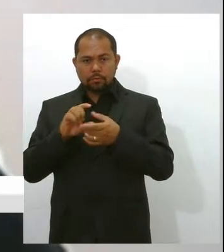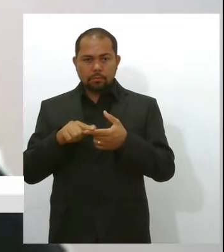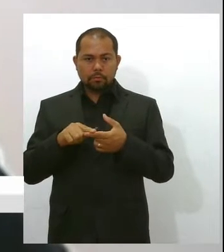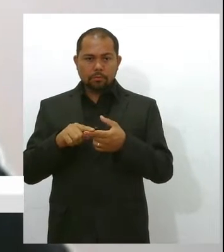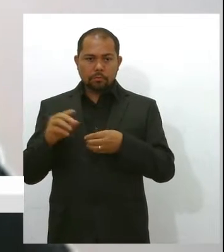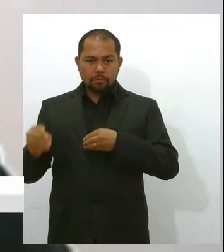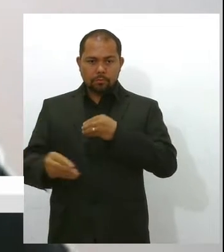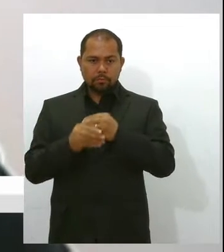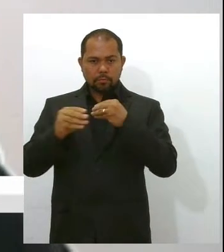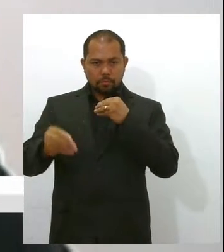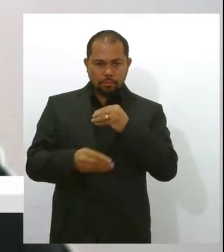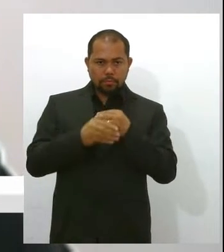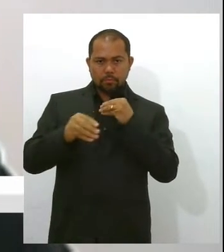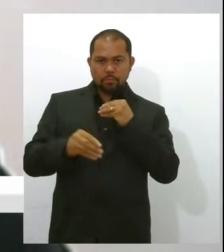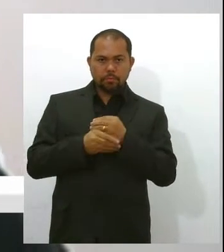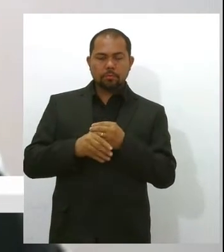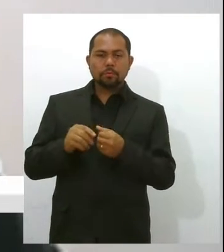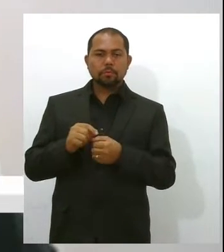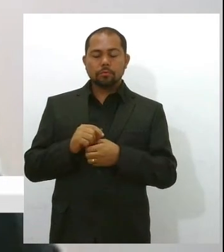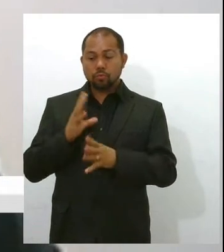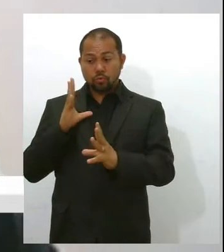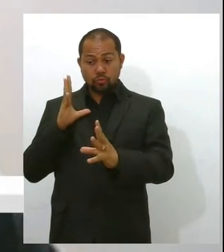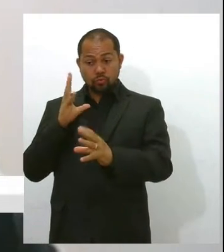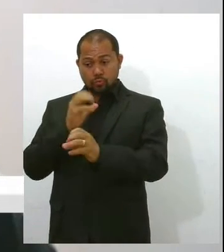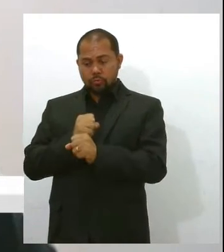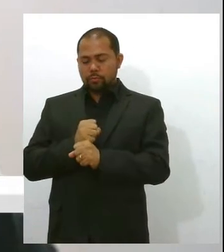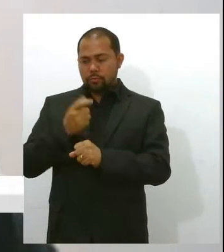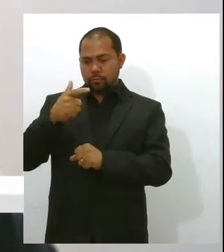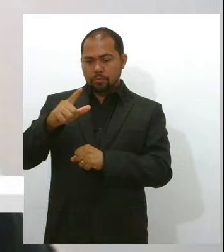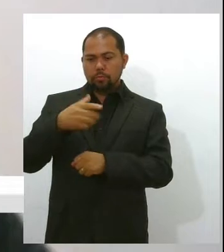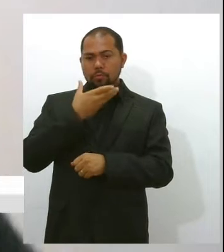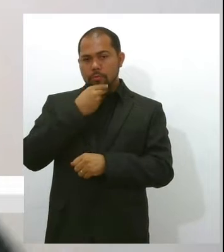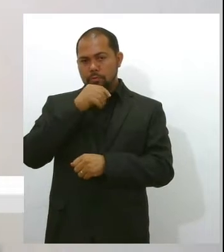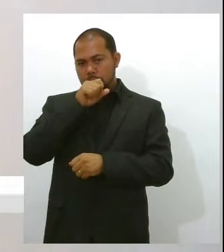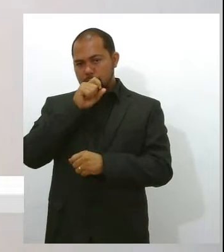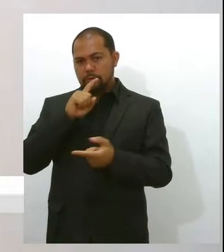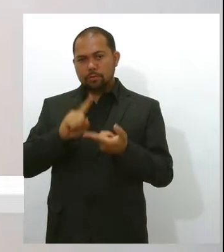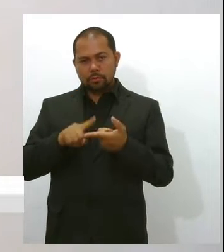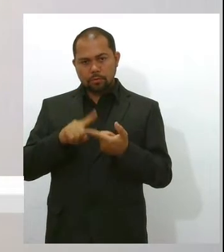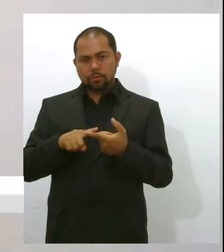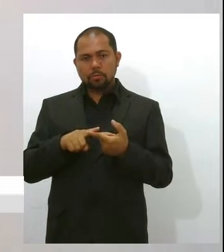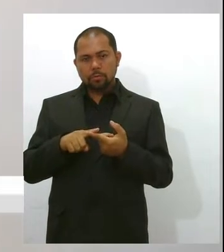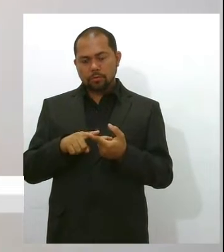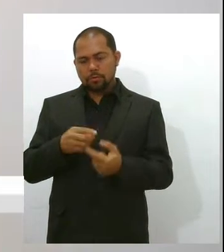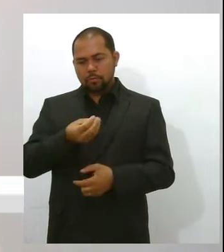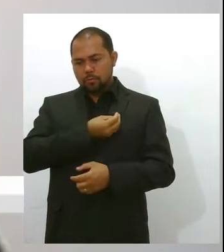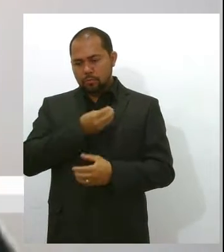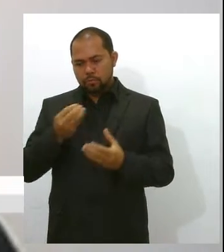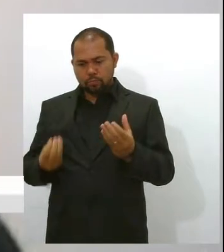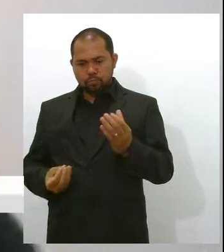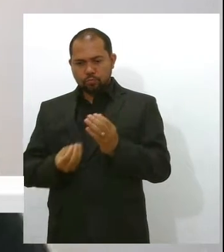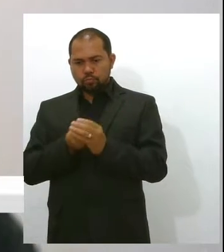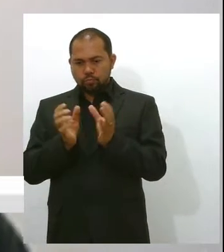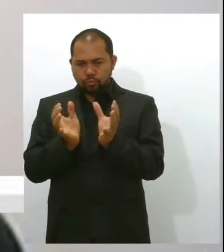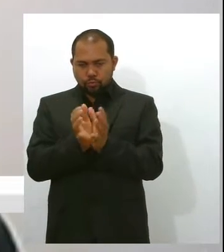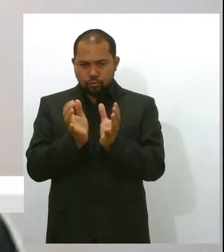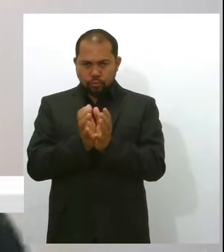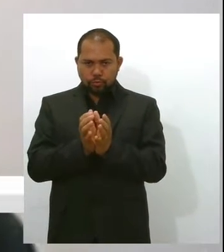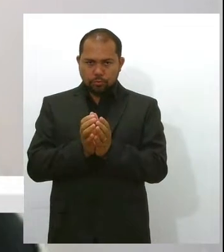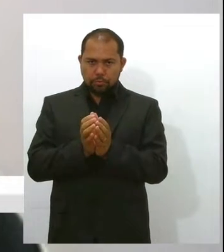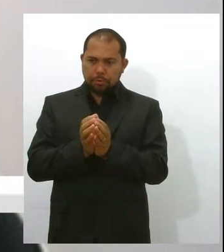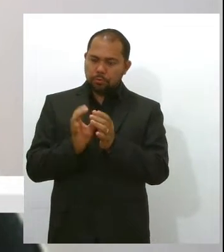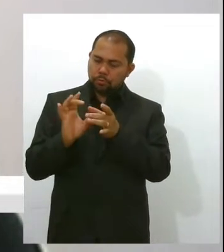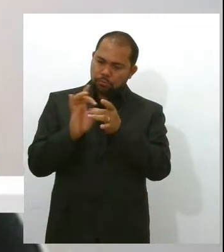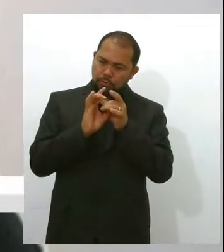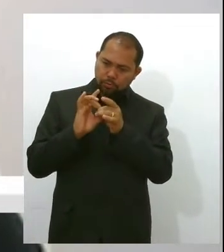foram somando outros pais que também faziam parte desse tipo de contexto também.